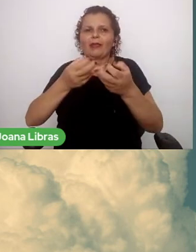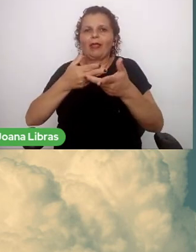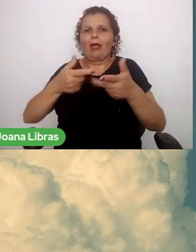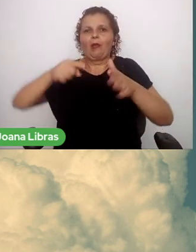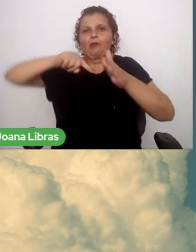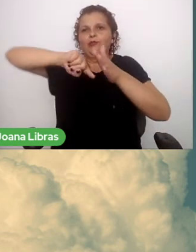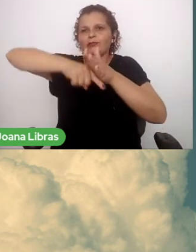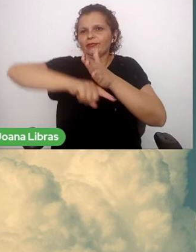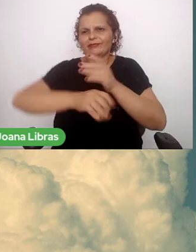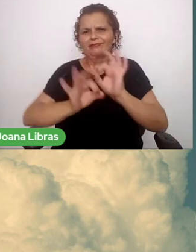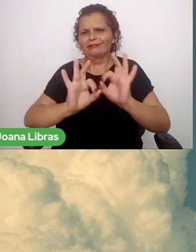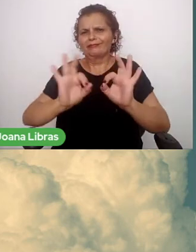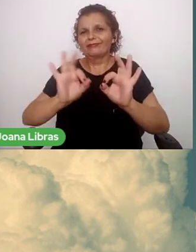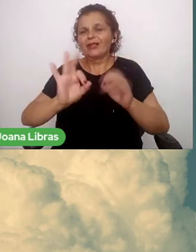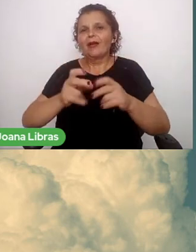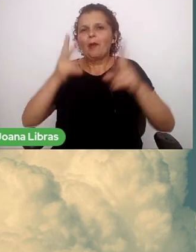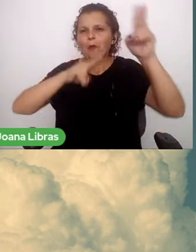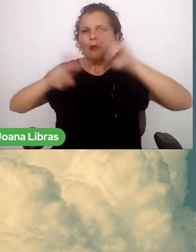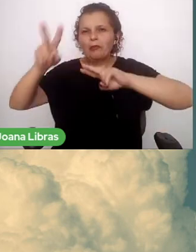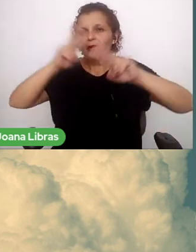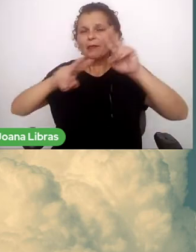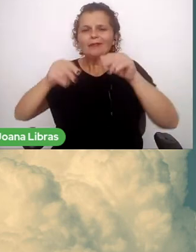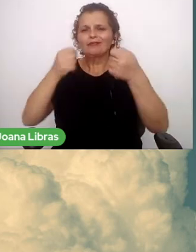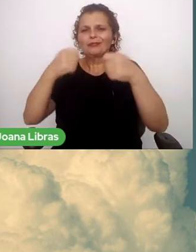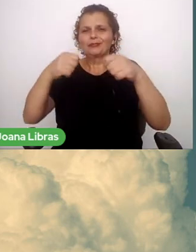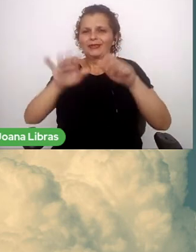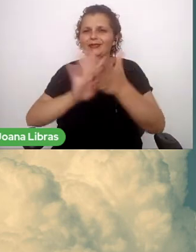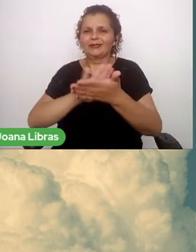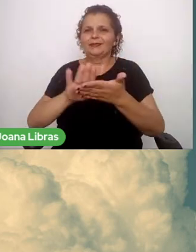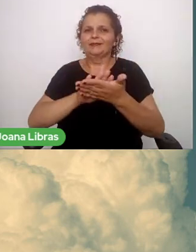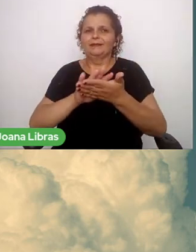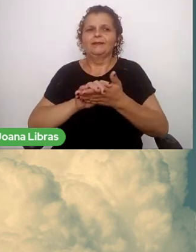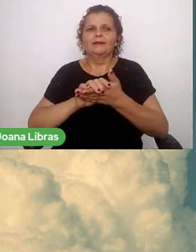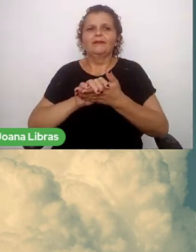querer colocar coisas visuais, mas não precisa, tá?